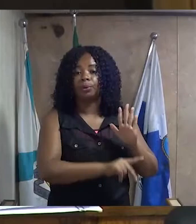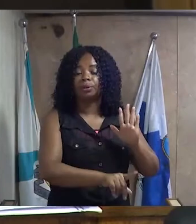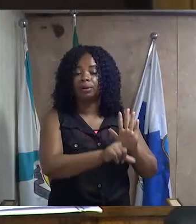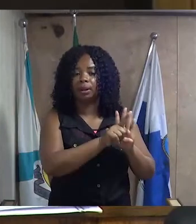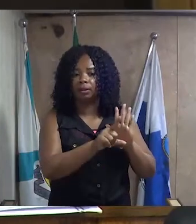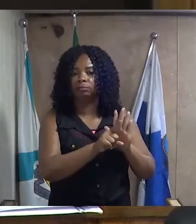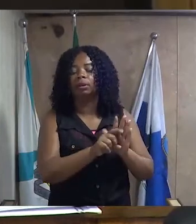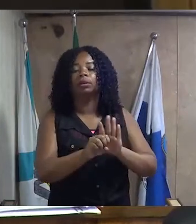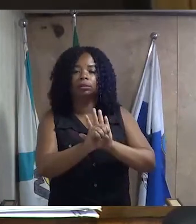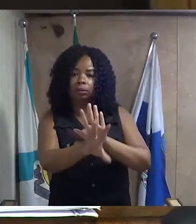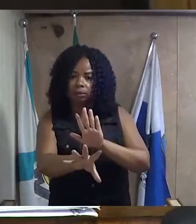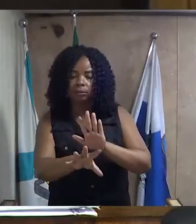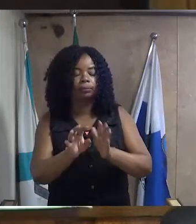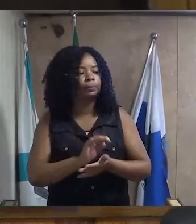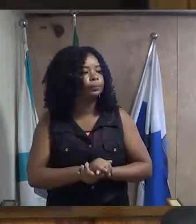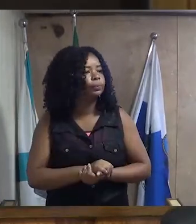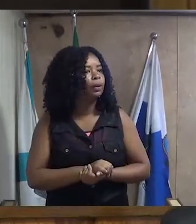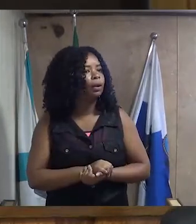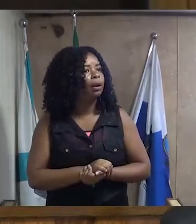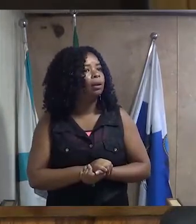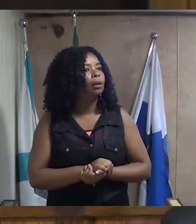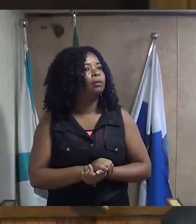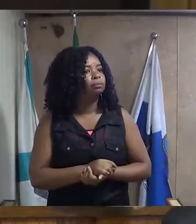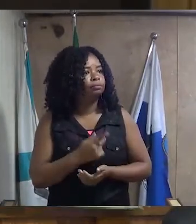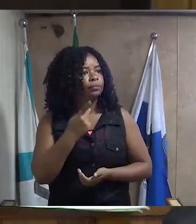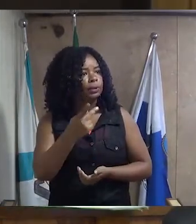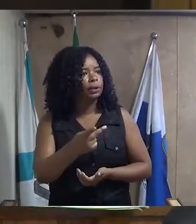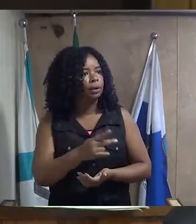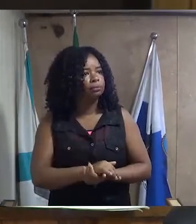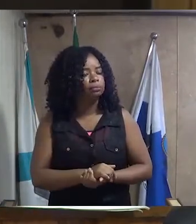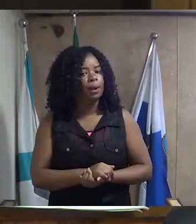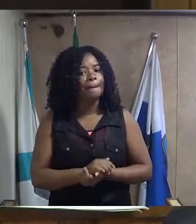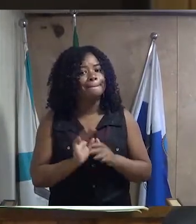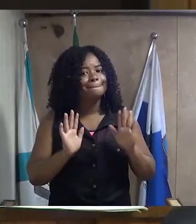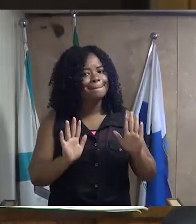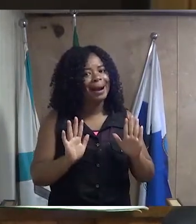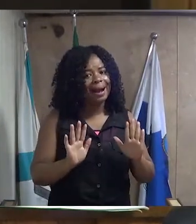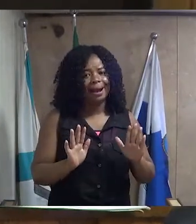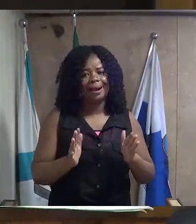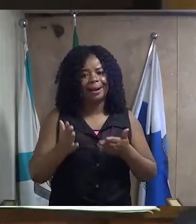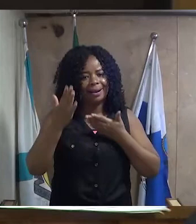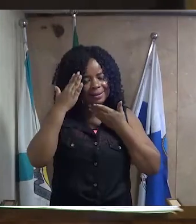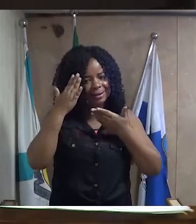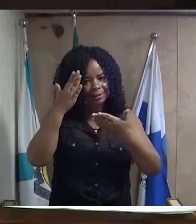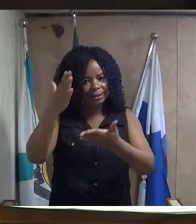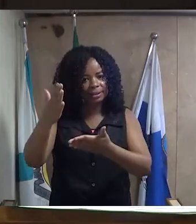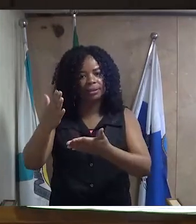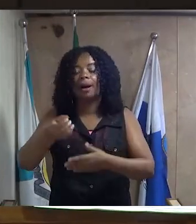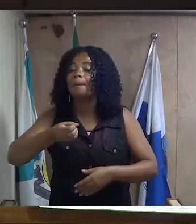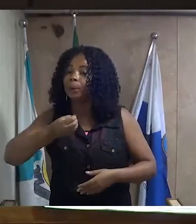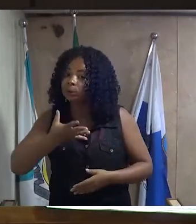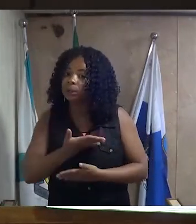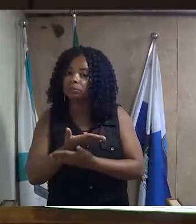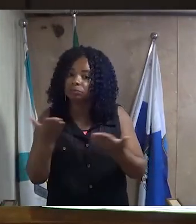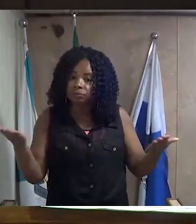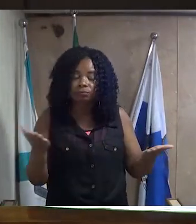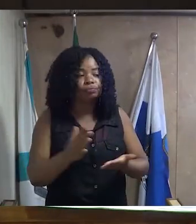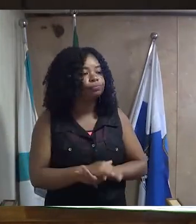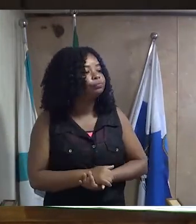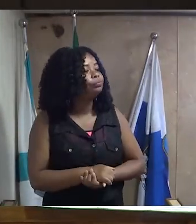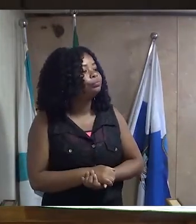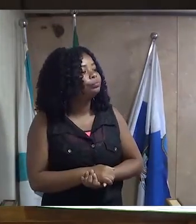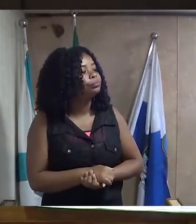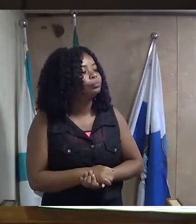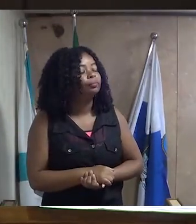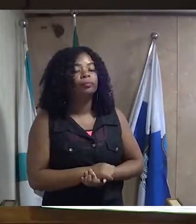uma indicação a ser dita. Mas agradeço a benevolência de Vossa Excelência